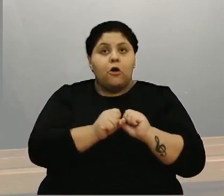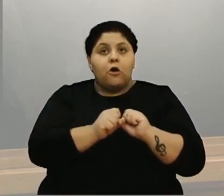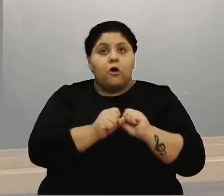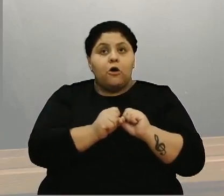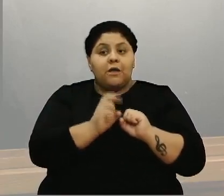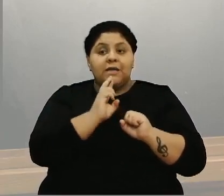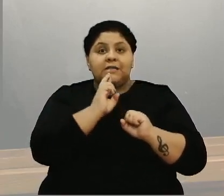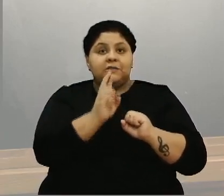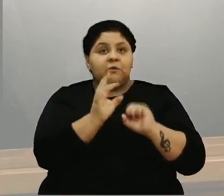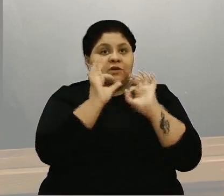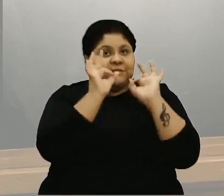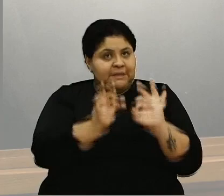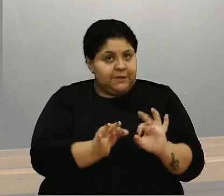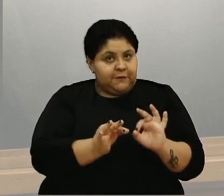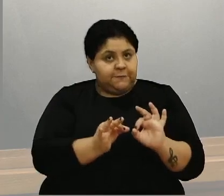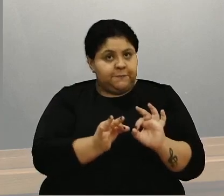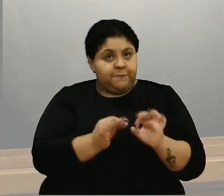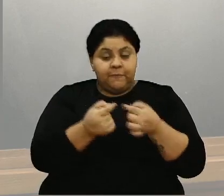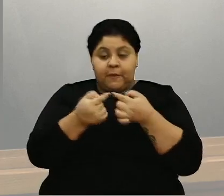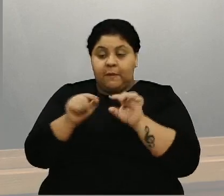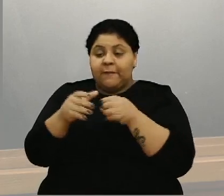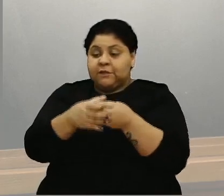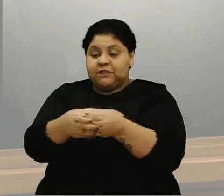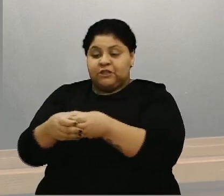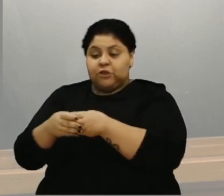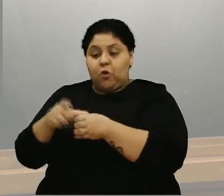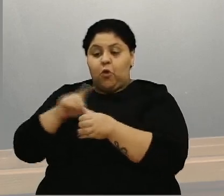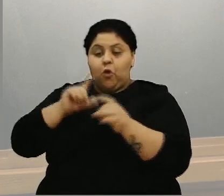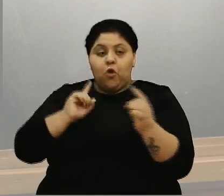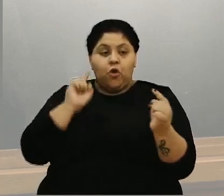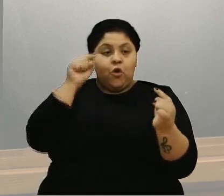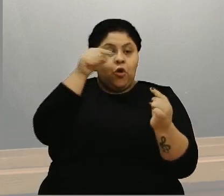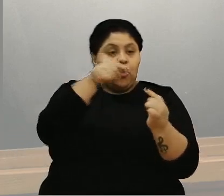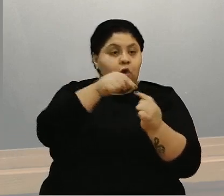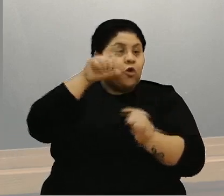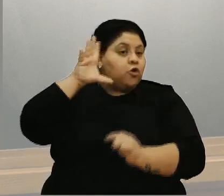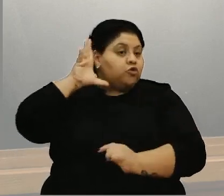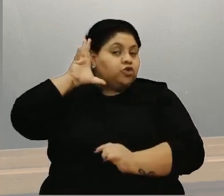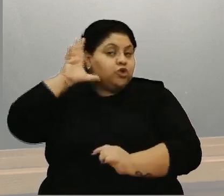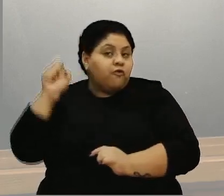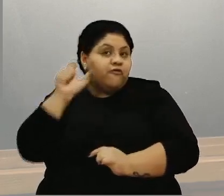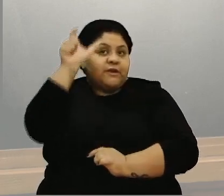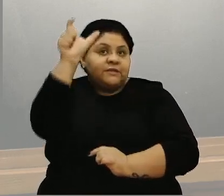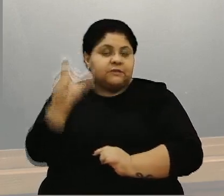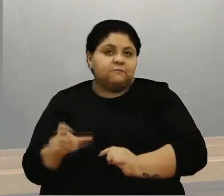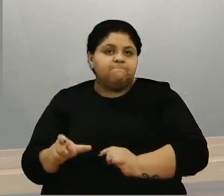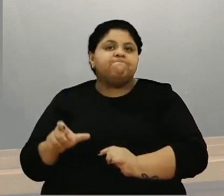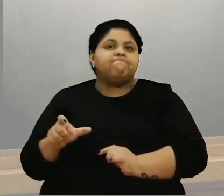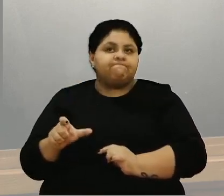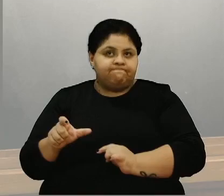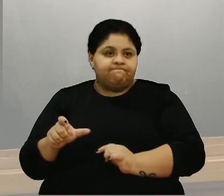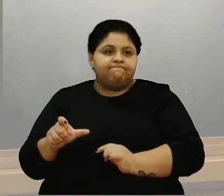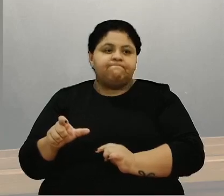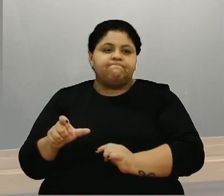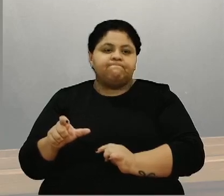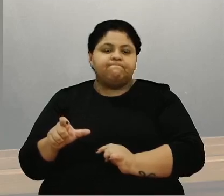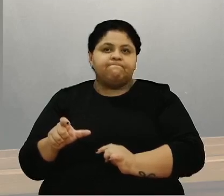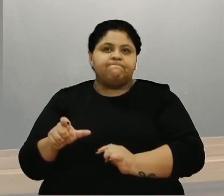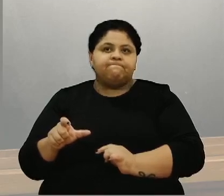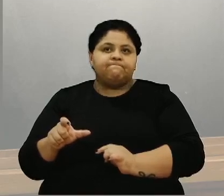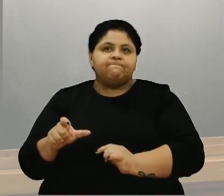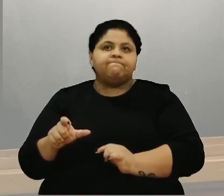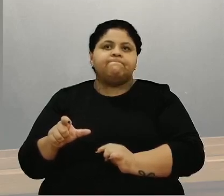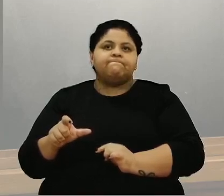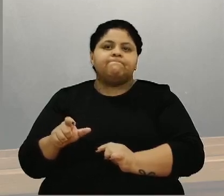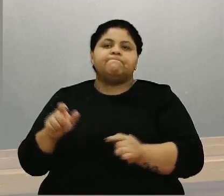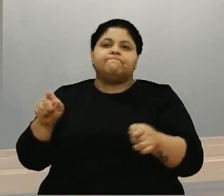resposta. Mas esta frente tem o objetivo de ouvir essas pessoas e aí sim encaminharmos o